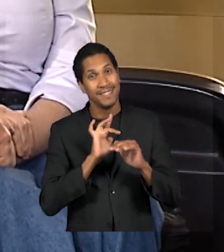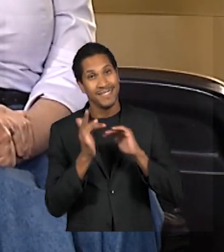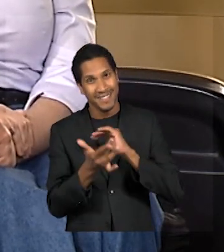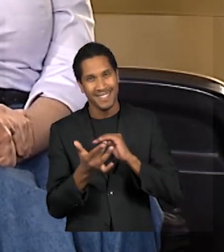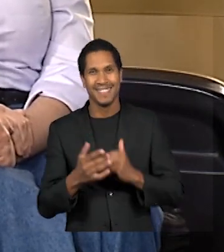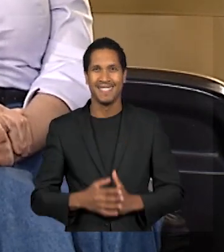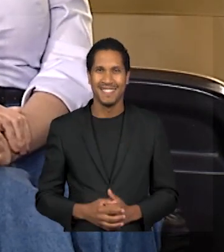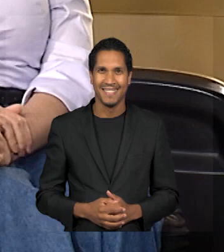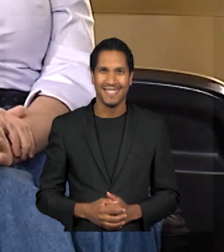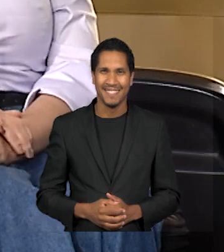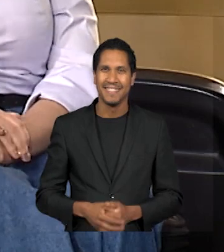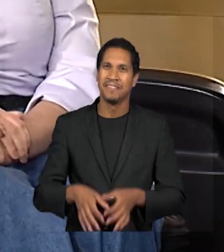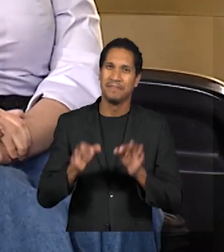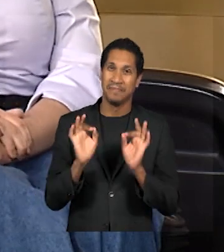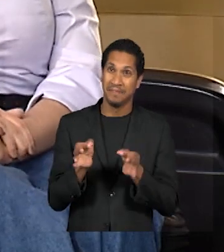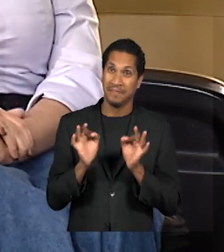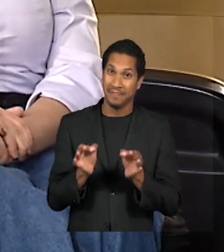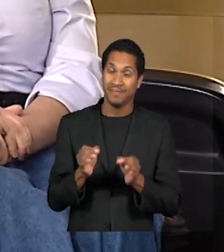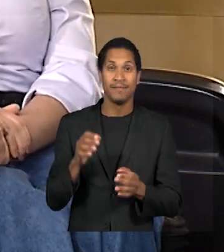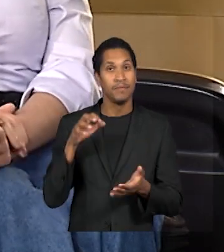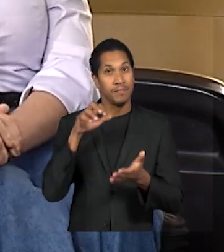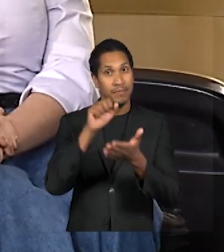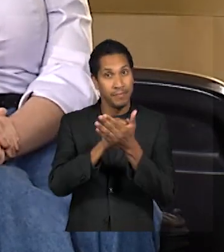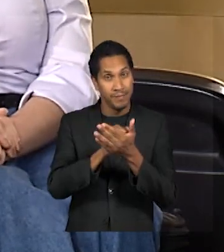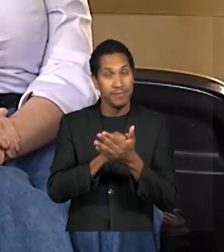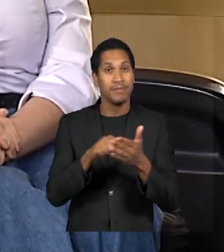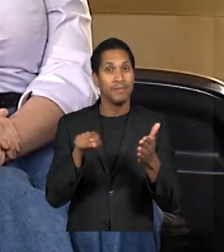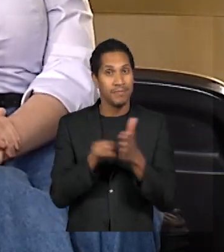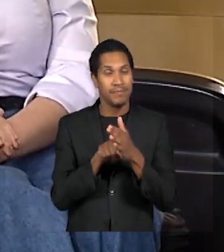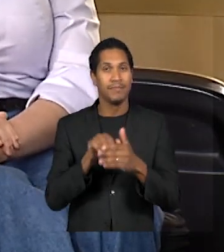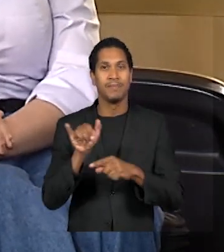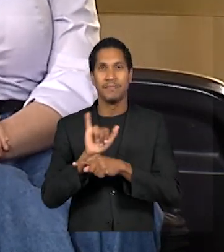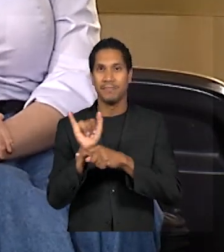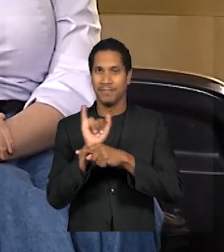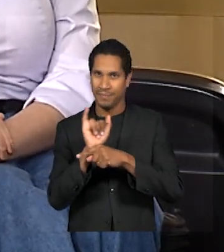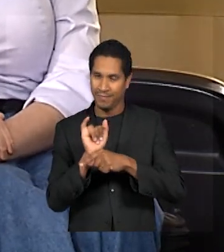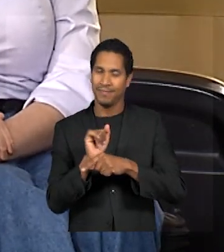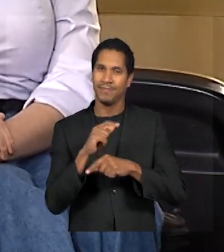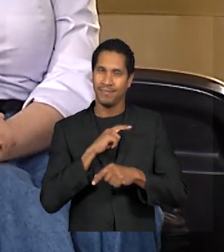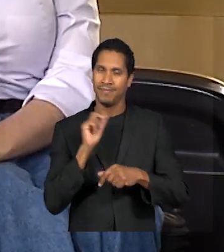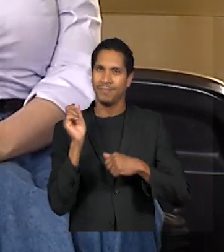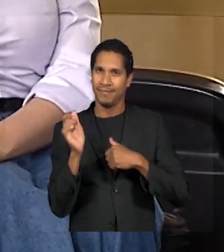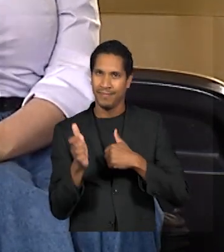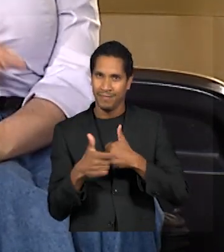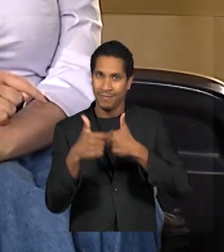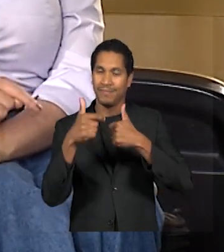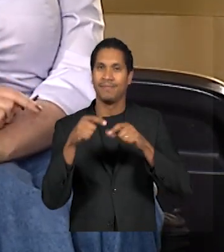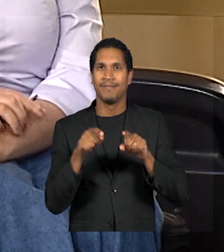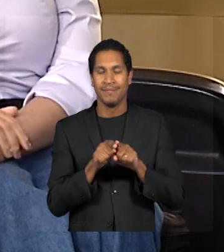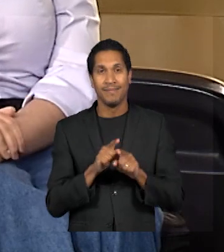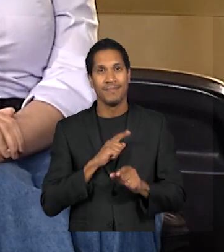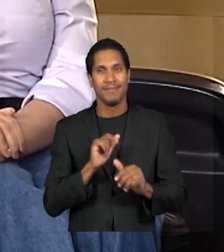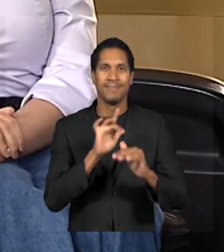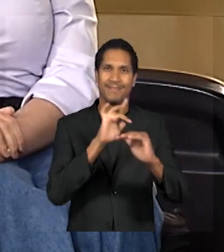sociais. Exatamente, então já se inscreva no nosso canal no YouTube da Câmara Municipal de São Paulo e nos